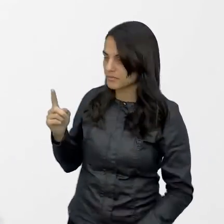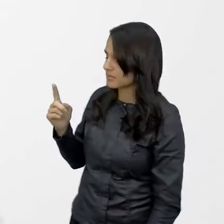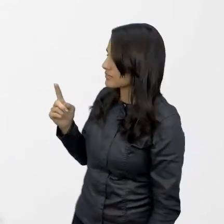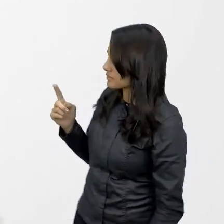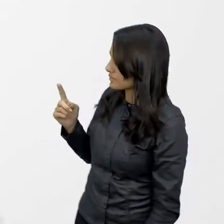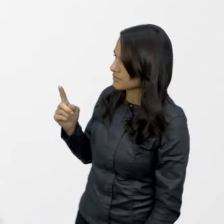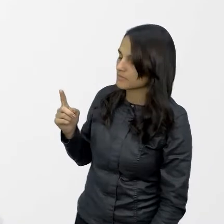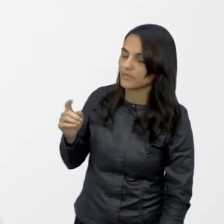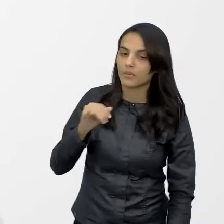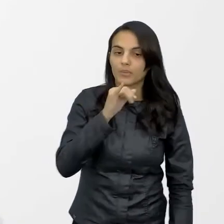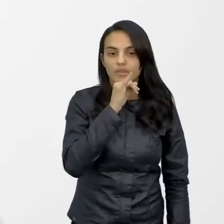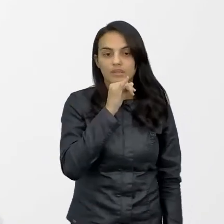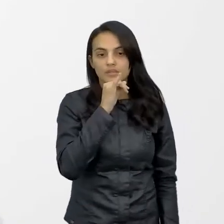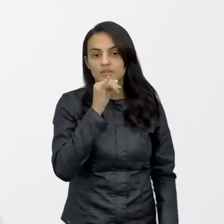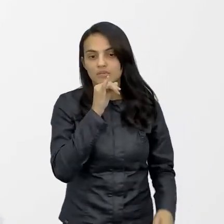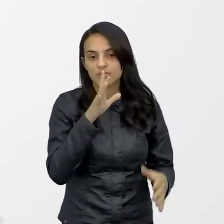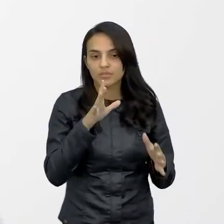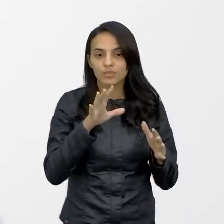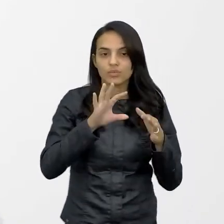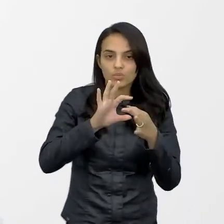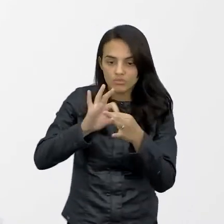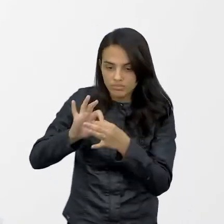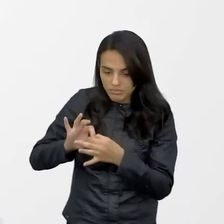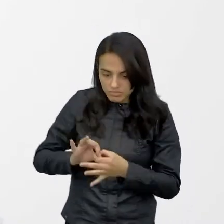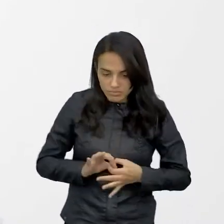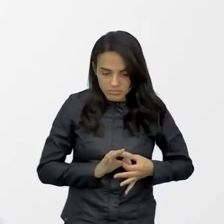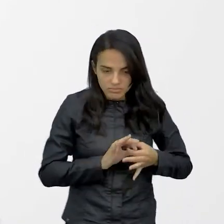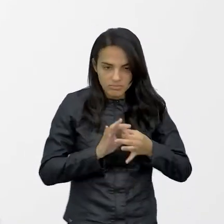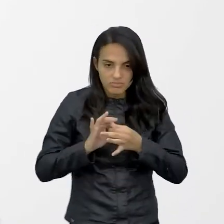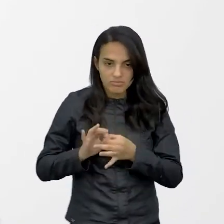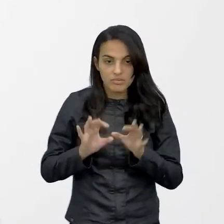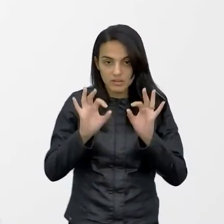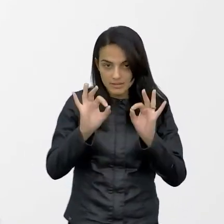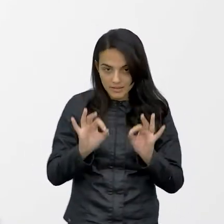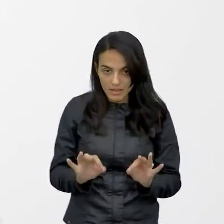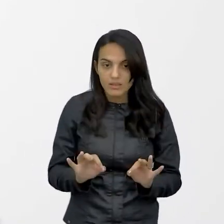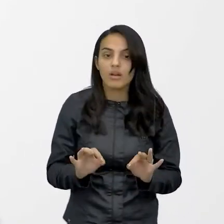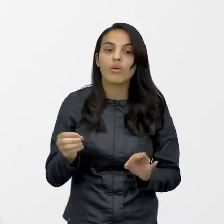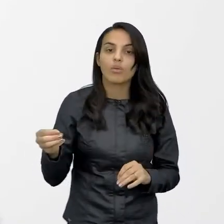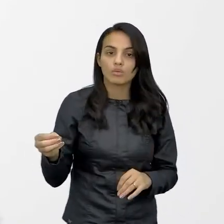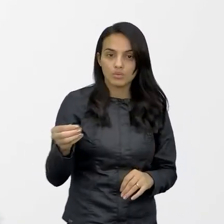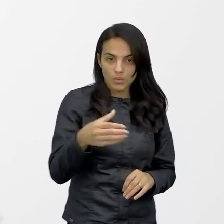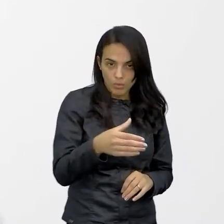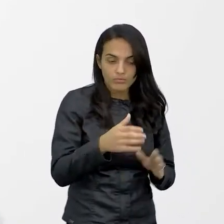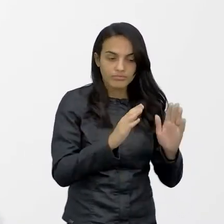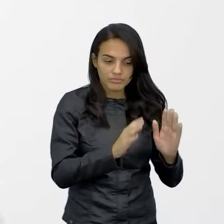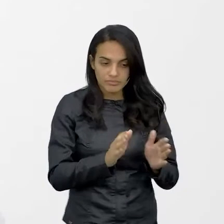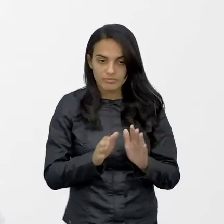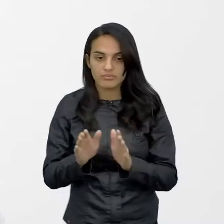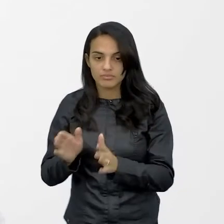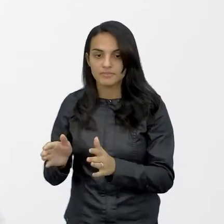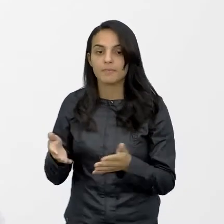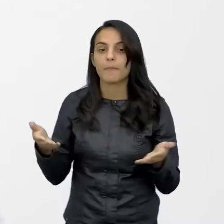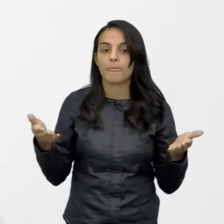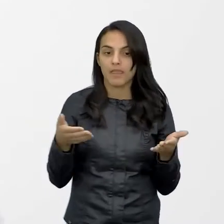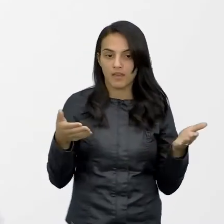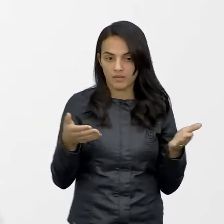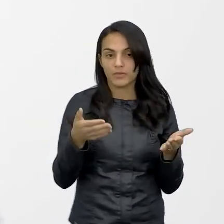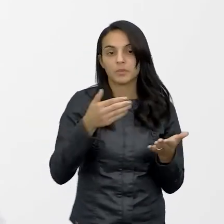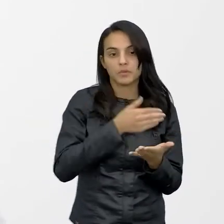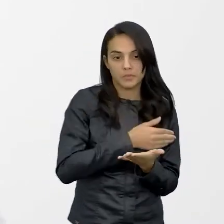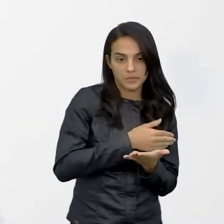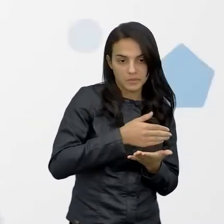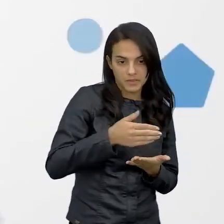e que quando esses elementos funcionam em conjunto, obtemos o surgimento de um novo nível de organização. Agora, vamos